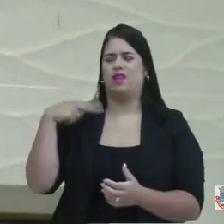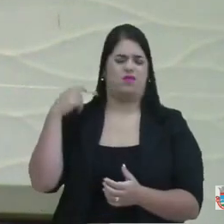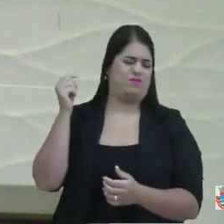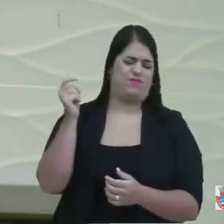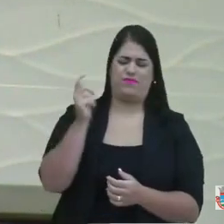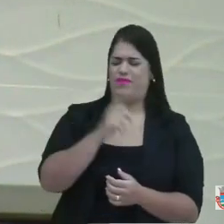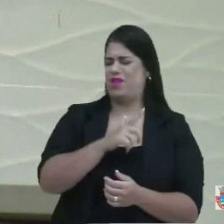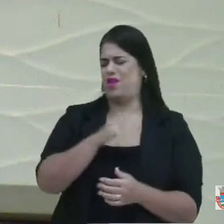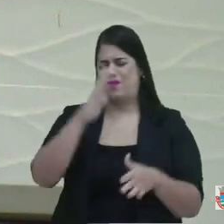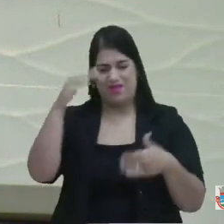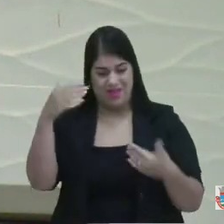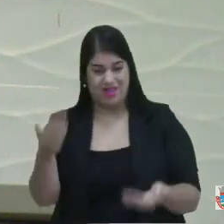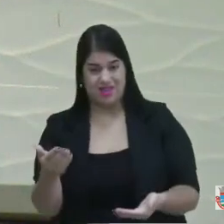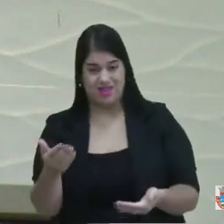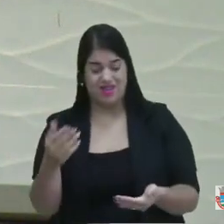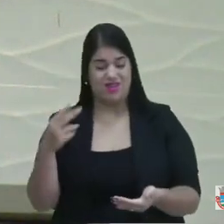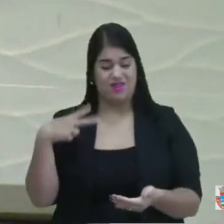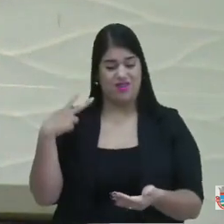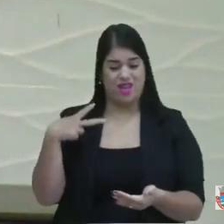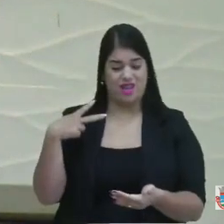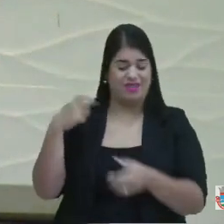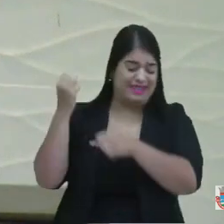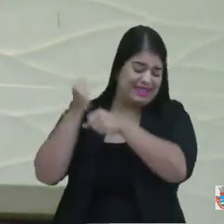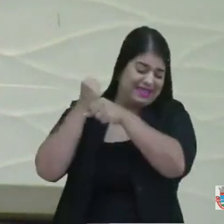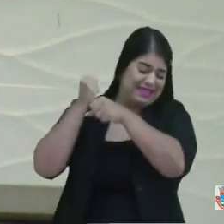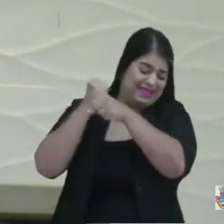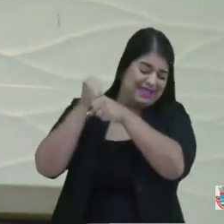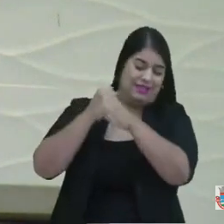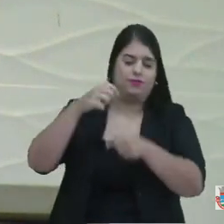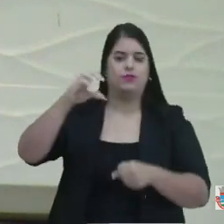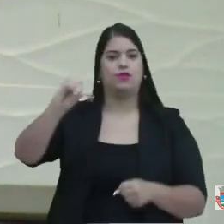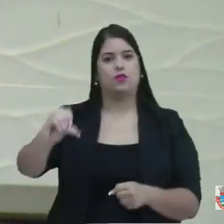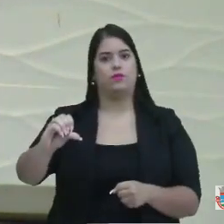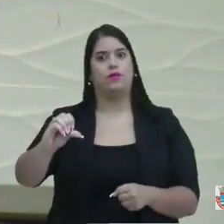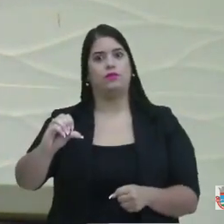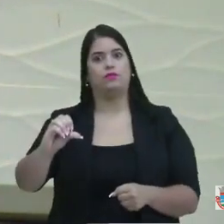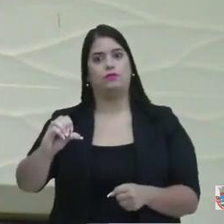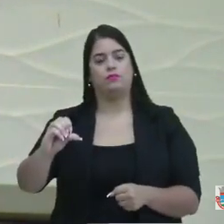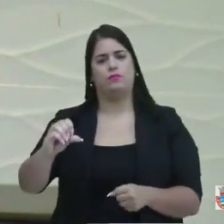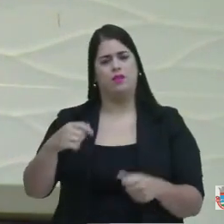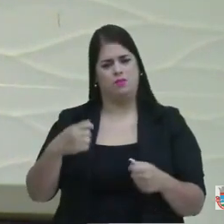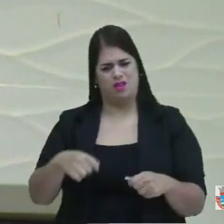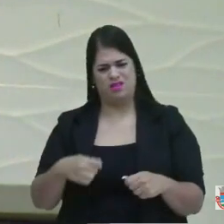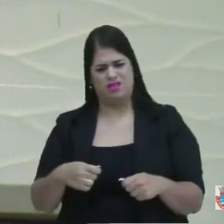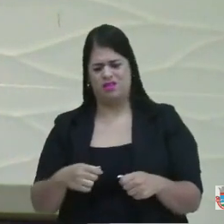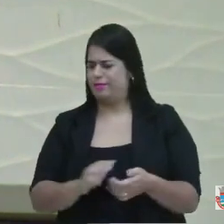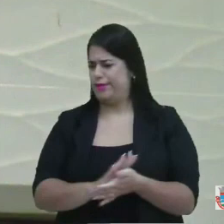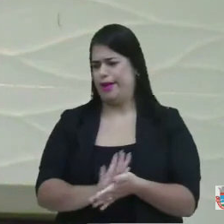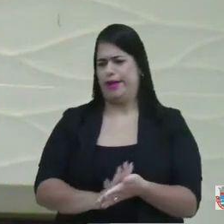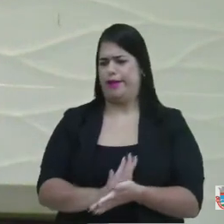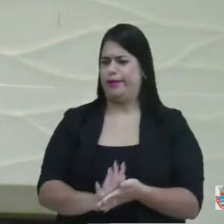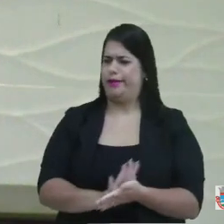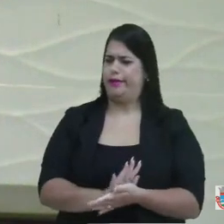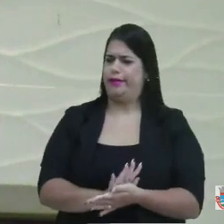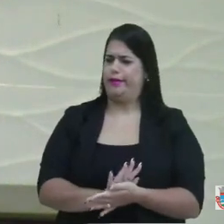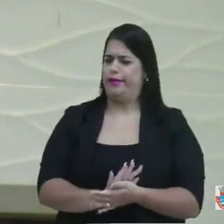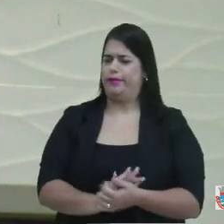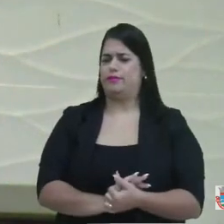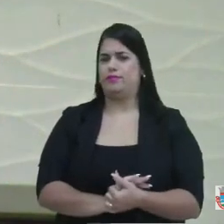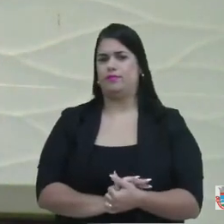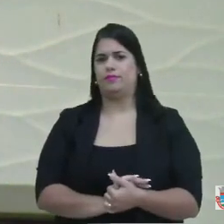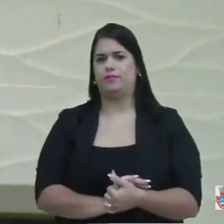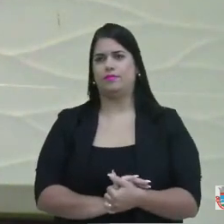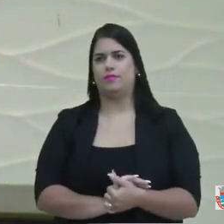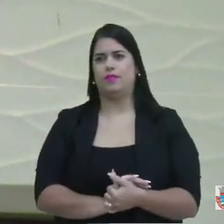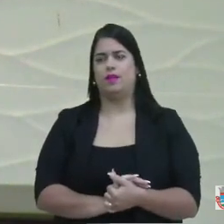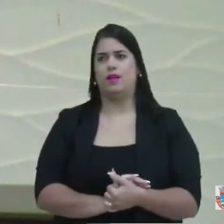Vossa Excelência é um vereador já de 9 mandatos, tem voto, tem trabalho. Precisa disso não, vereador. Se meta na água da Vila do Espírito Santo,